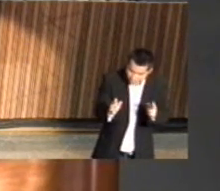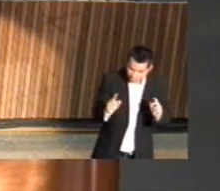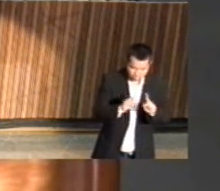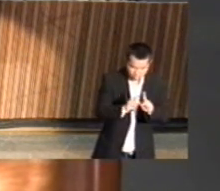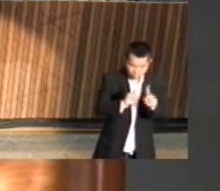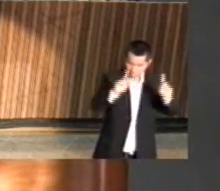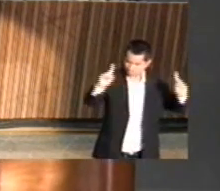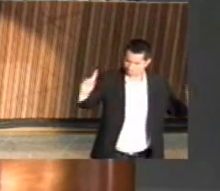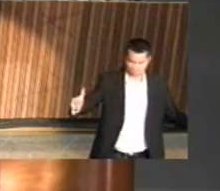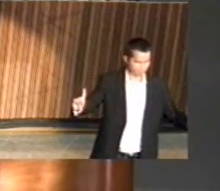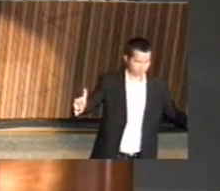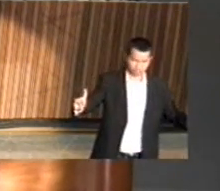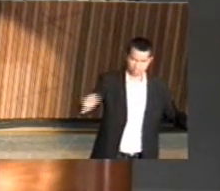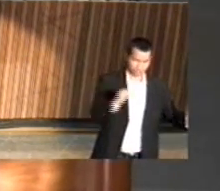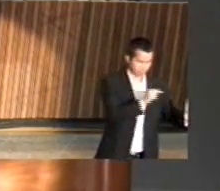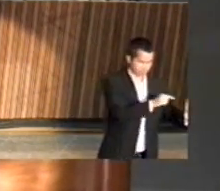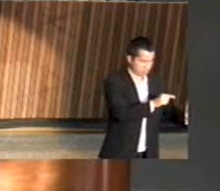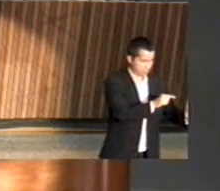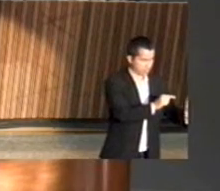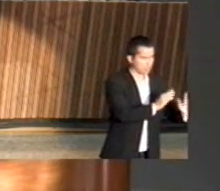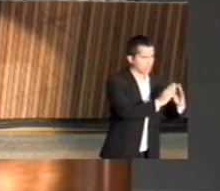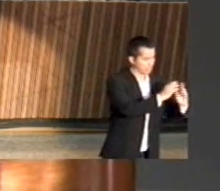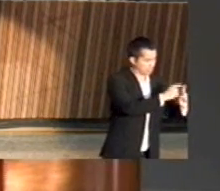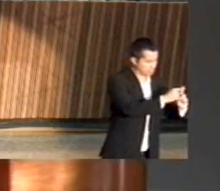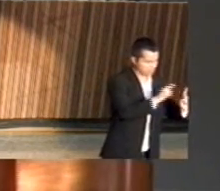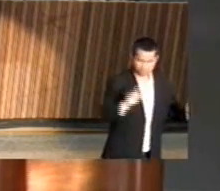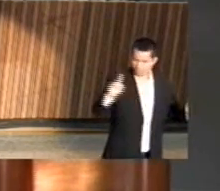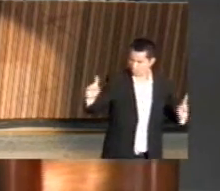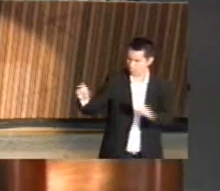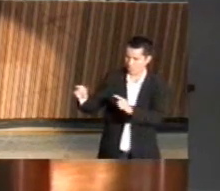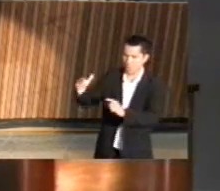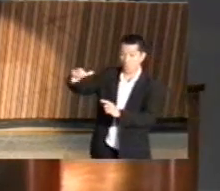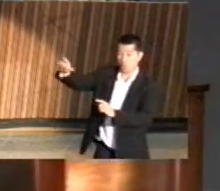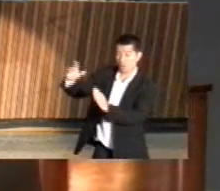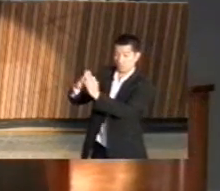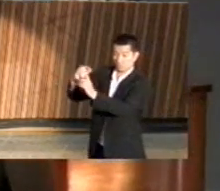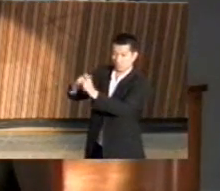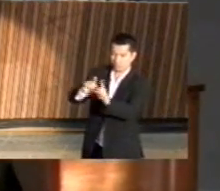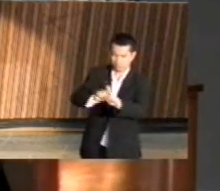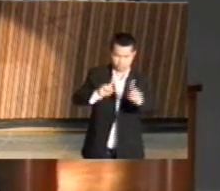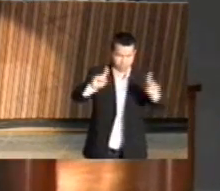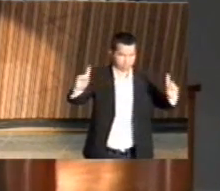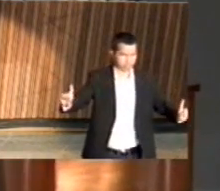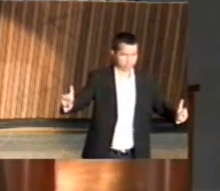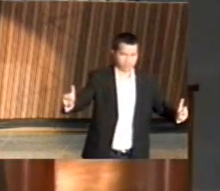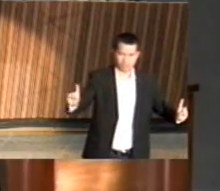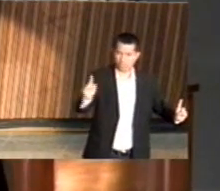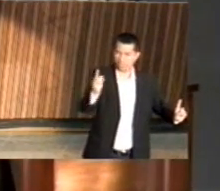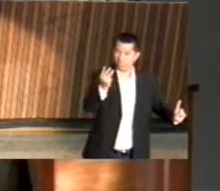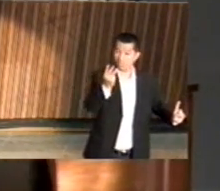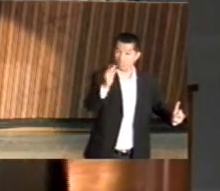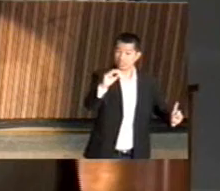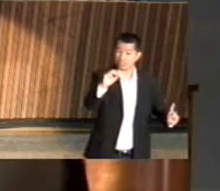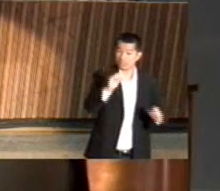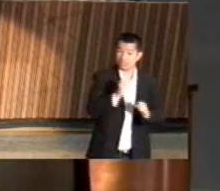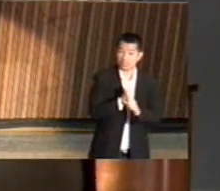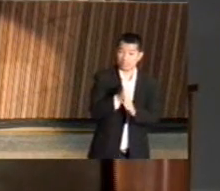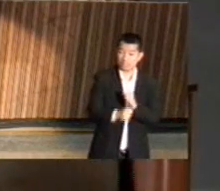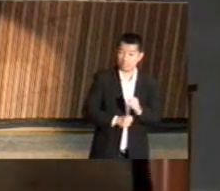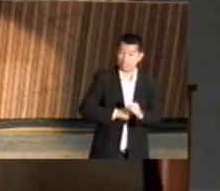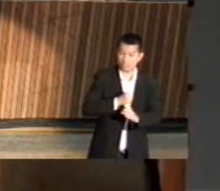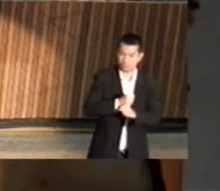Deus. Na visão divina, sempre as pessoas valerão mais do que as coisas. E